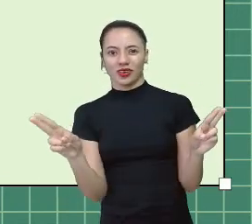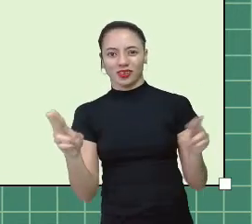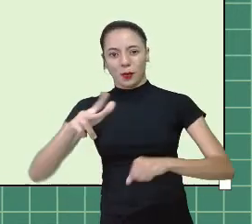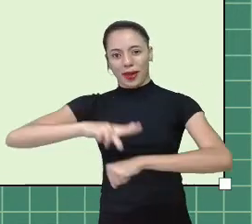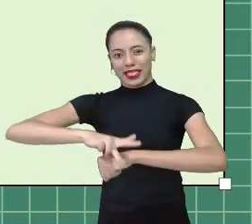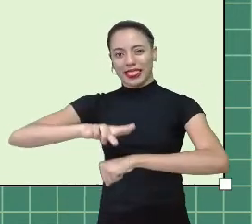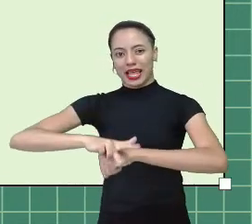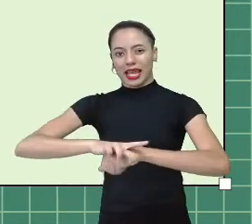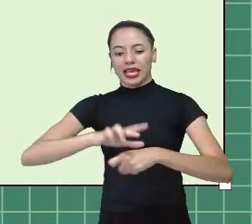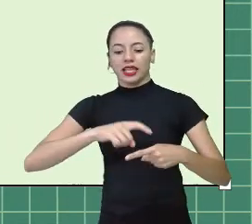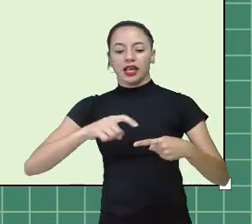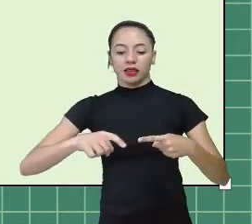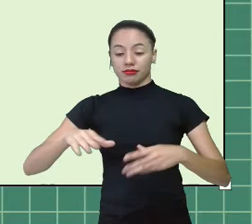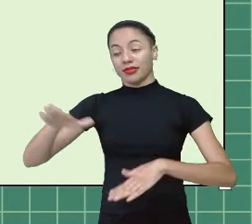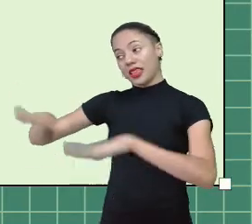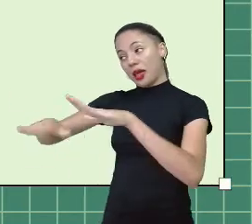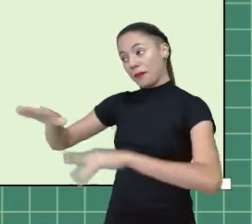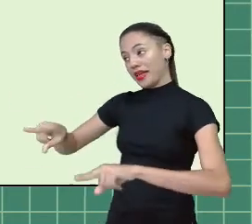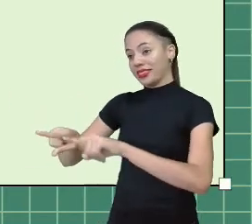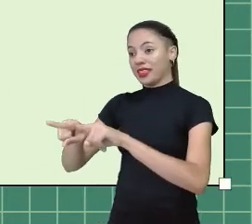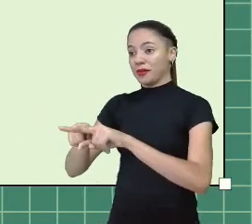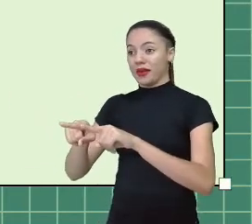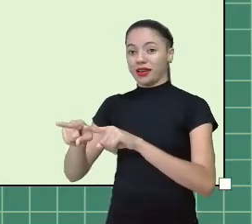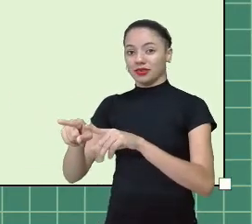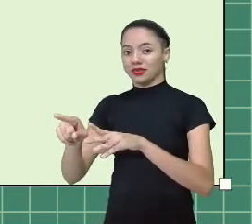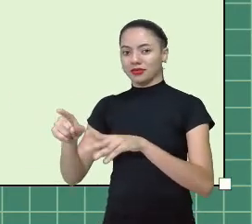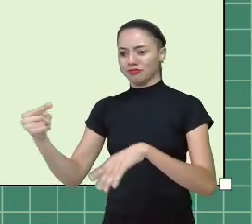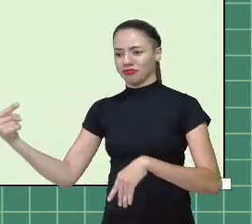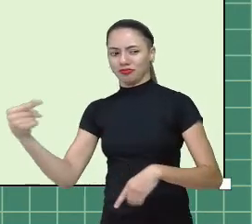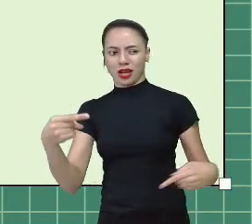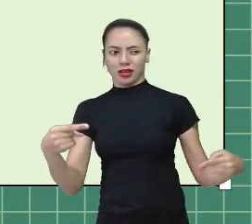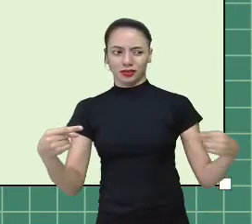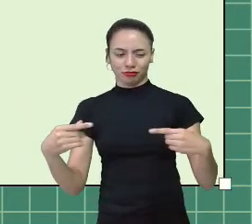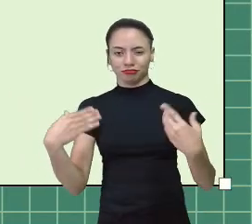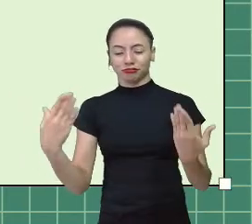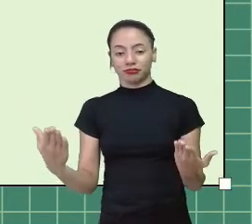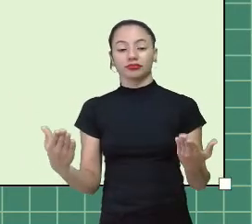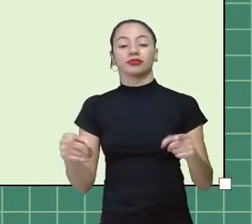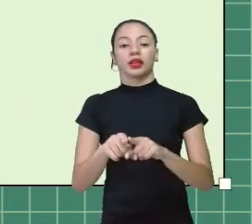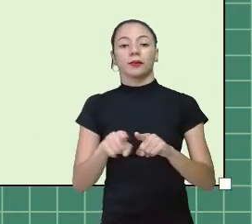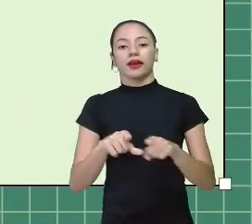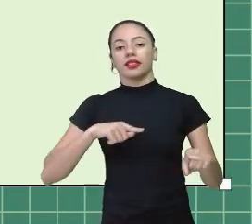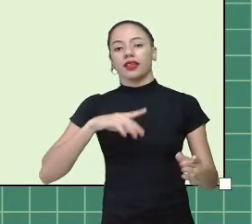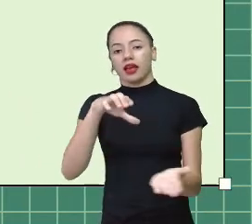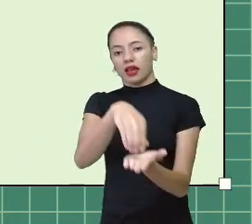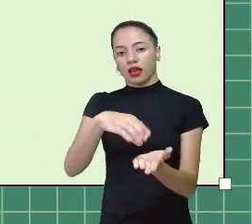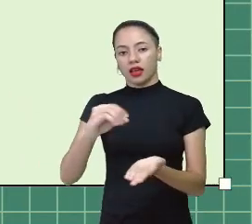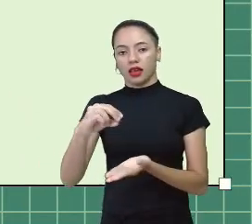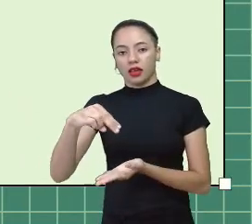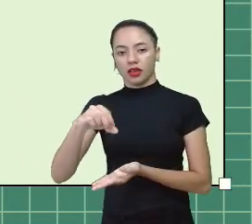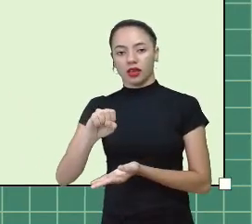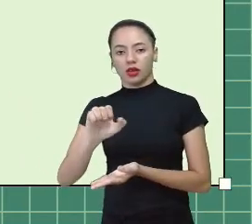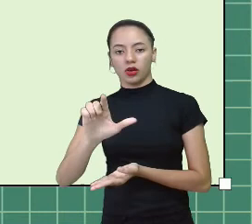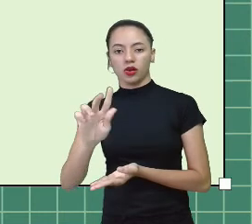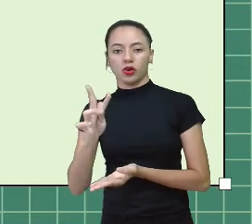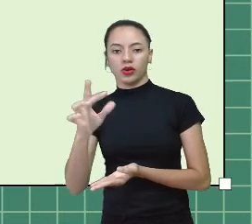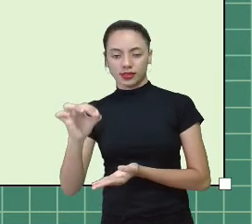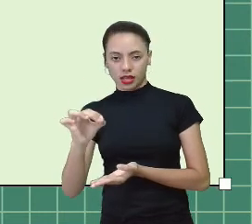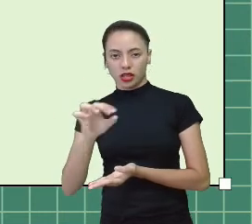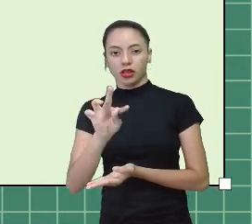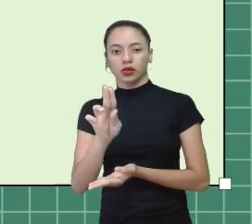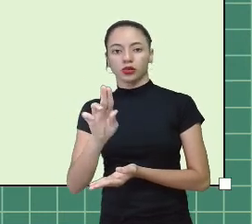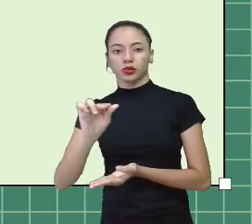Né? Vai depender da perspectiva, Caxangá, né? Então temos o Conselho Tutelar também, que atua nos bairros, né, atua aí